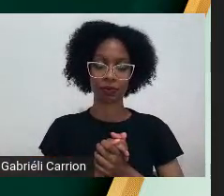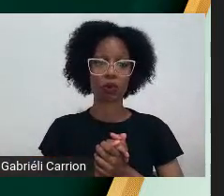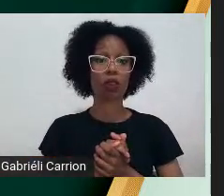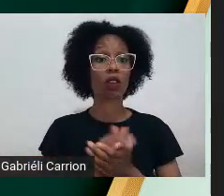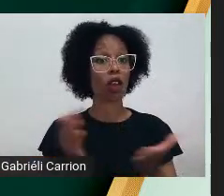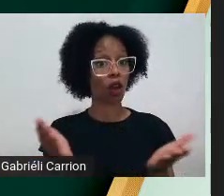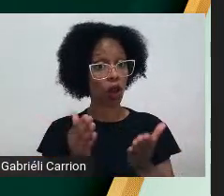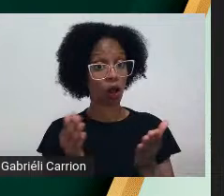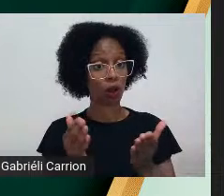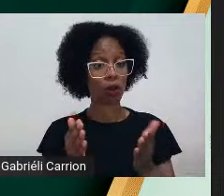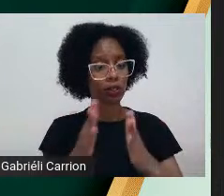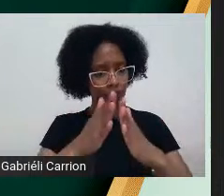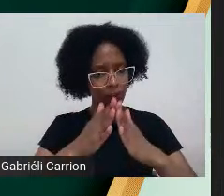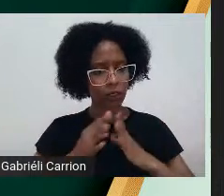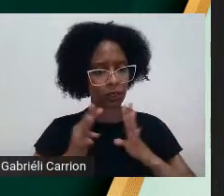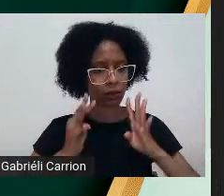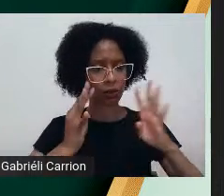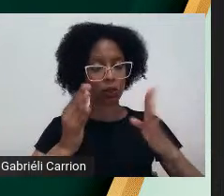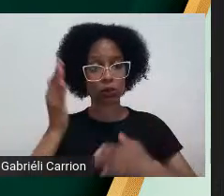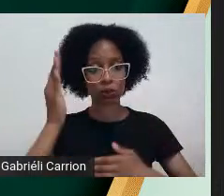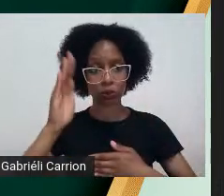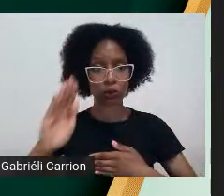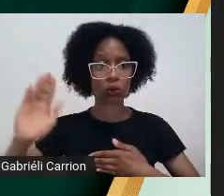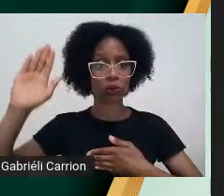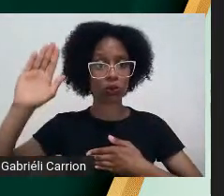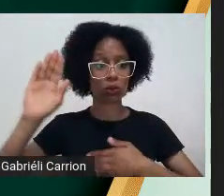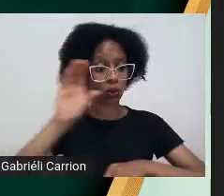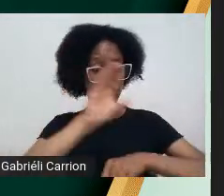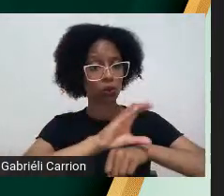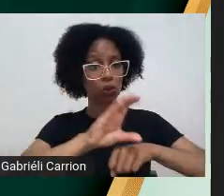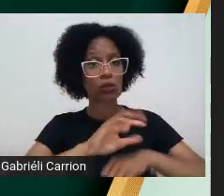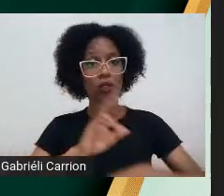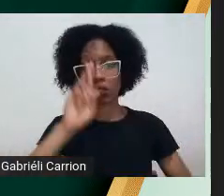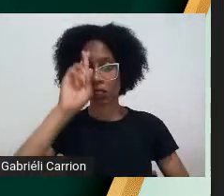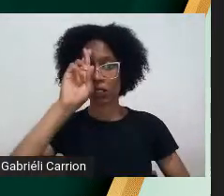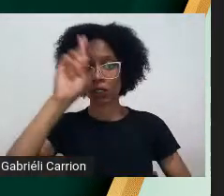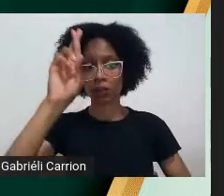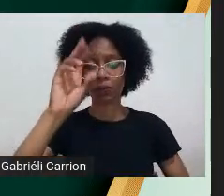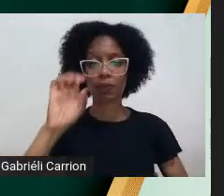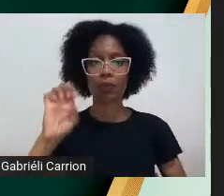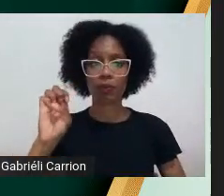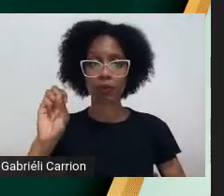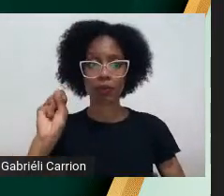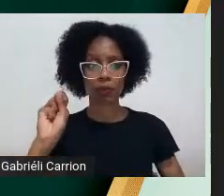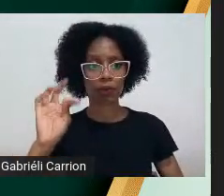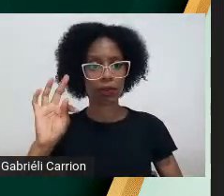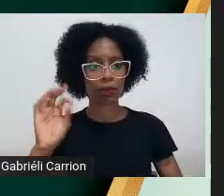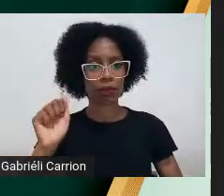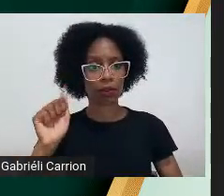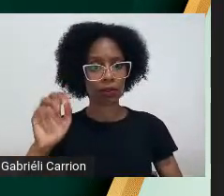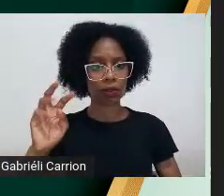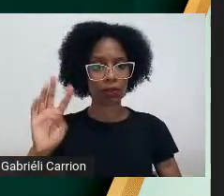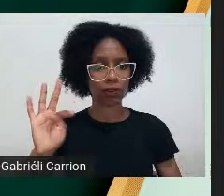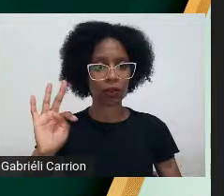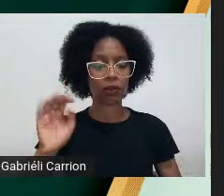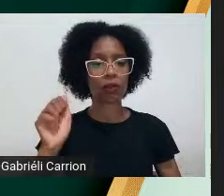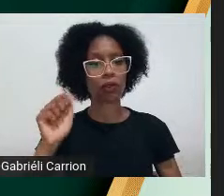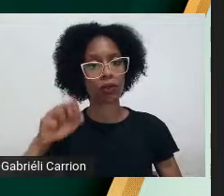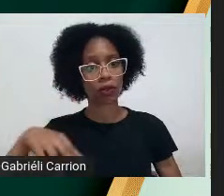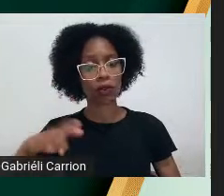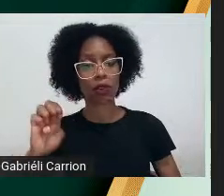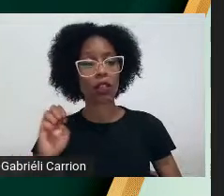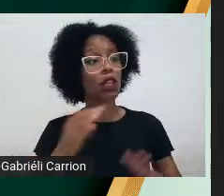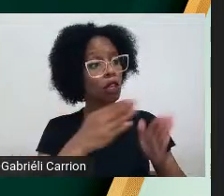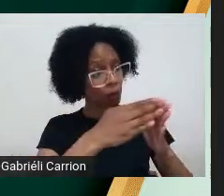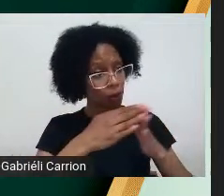Solicitamos atenção para o juramento do curso, que será proferido por Stephanie Pereira Torres. Solicitamos a graduanda